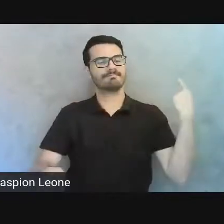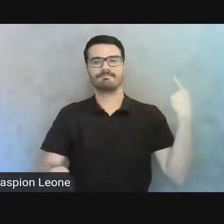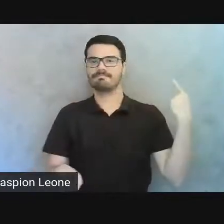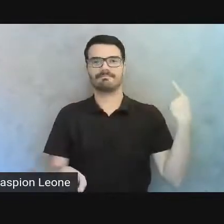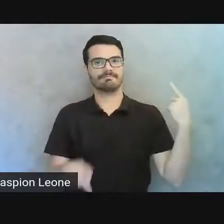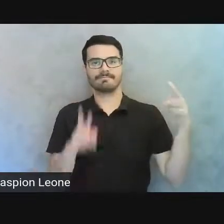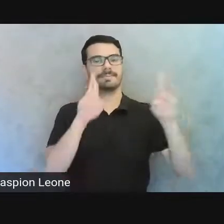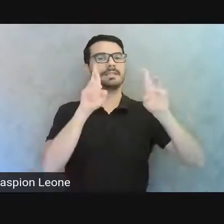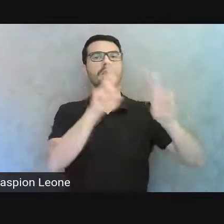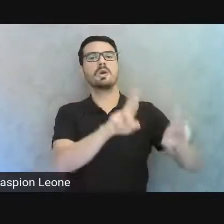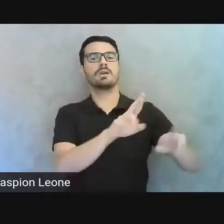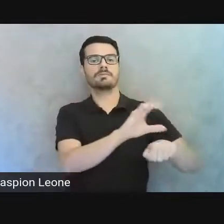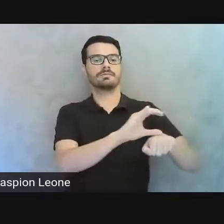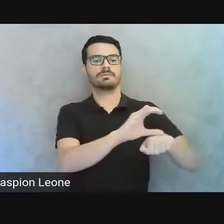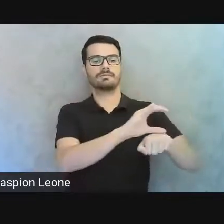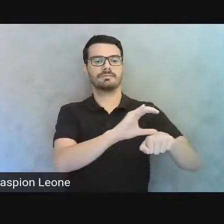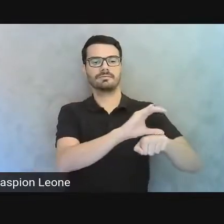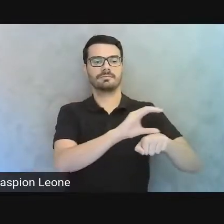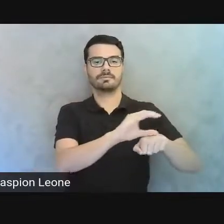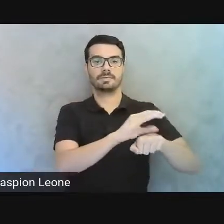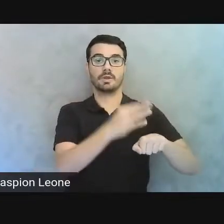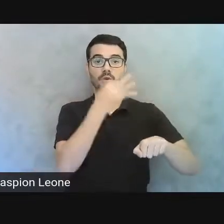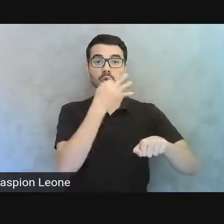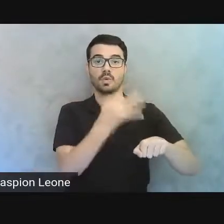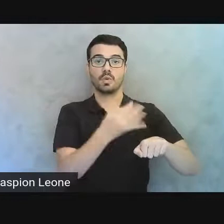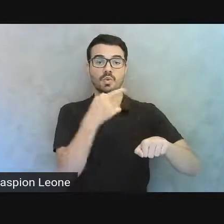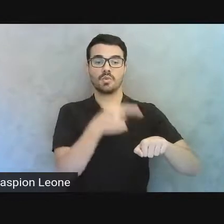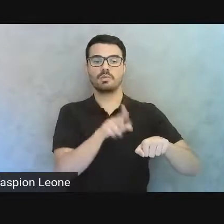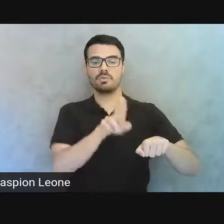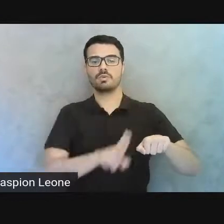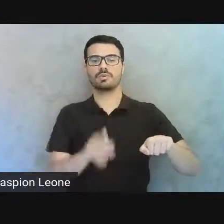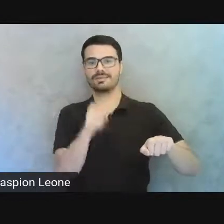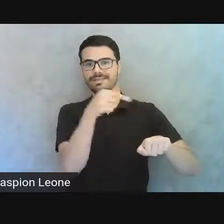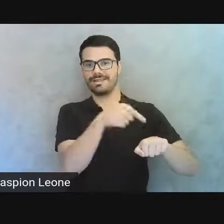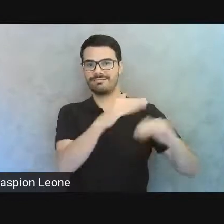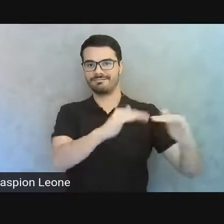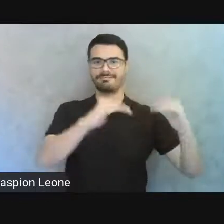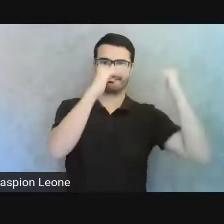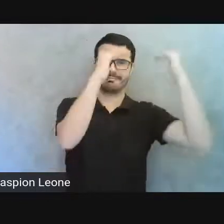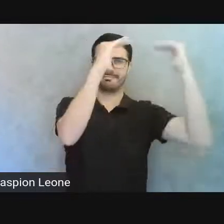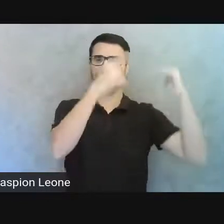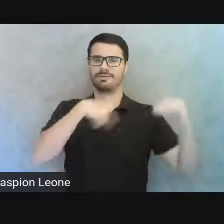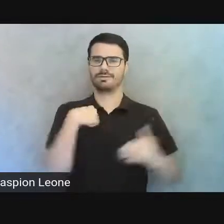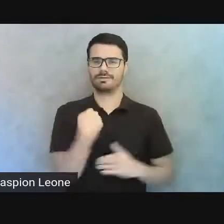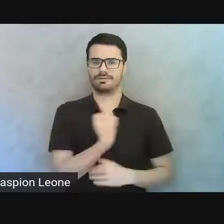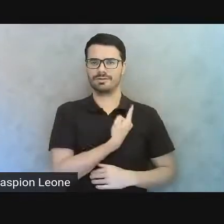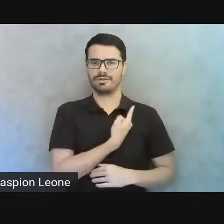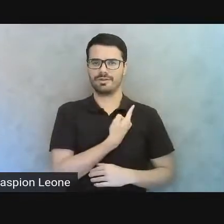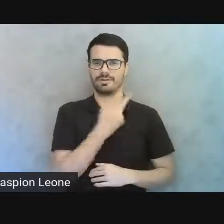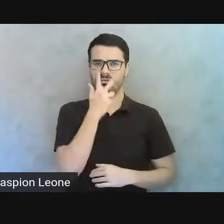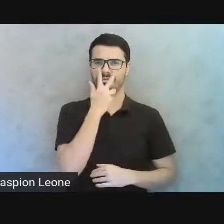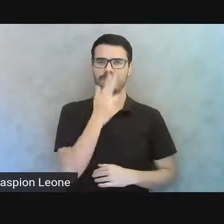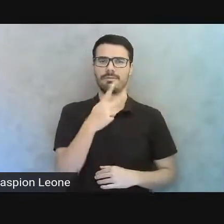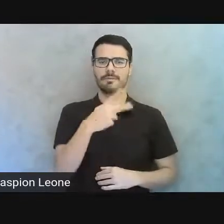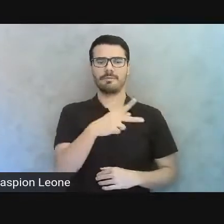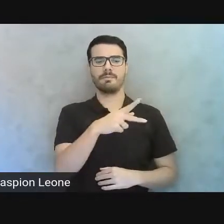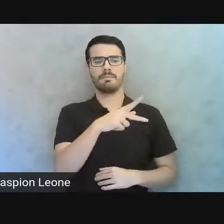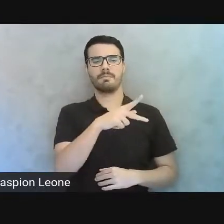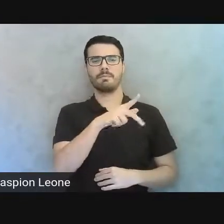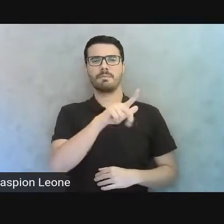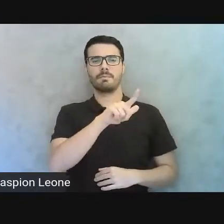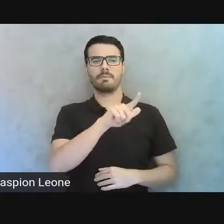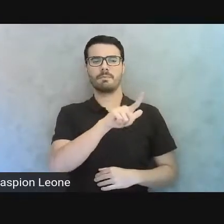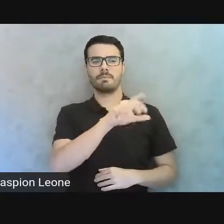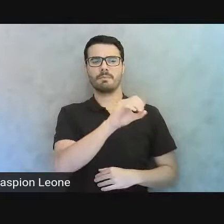né? O argumento utilizado pelo Supremo é que nós vivíamos uma plutocracia, né,